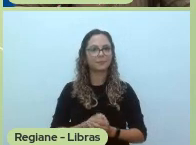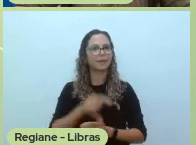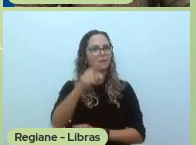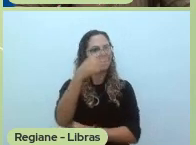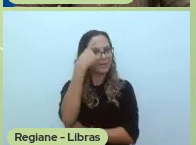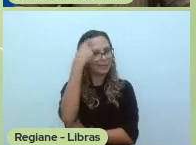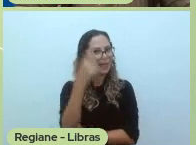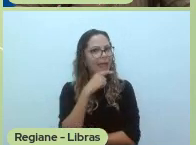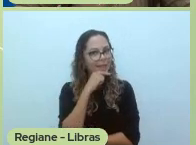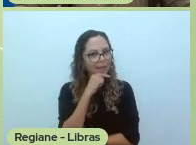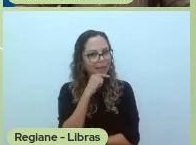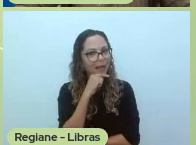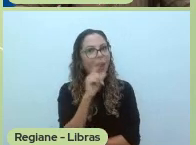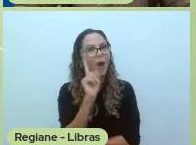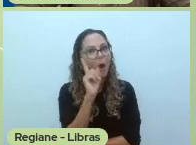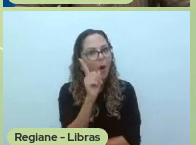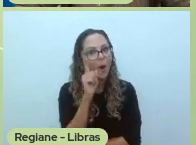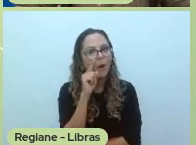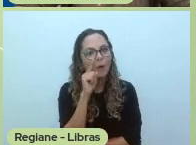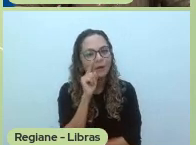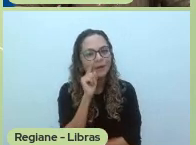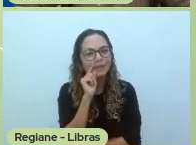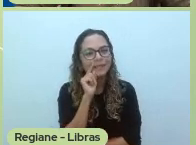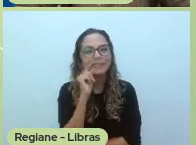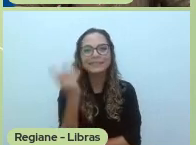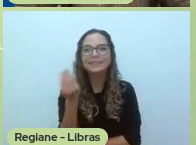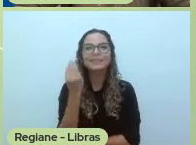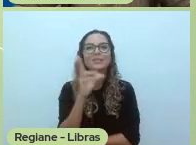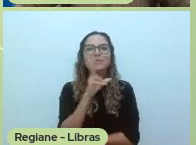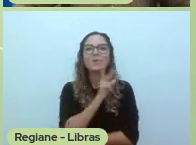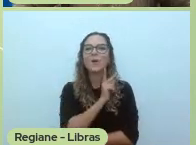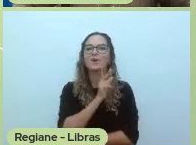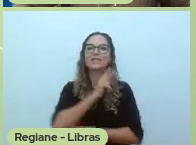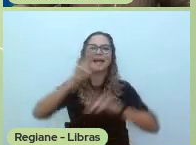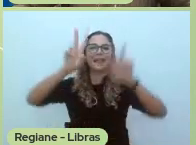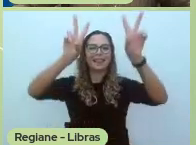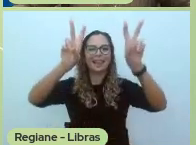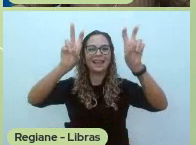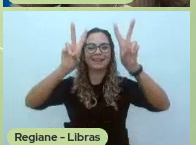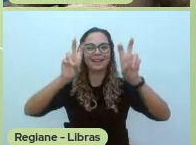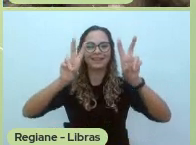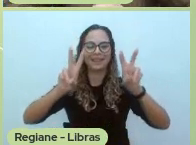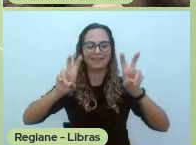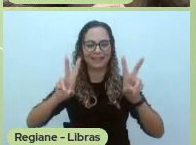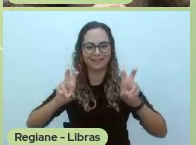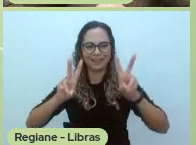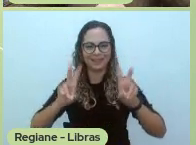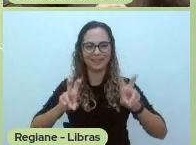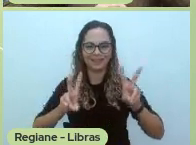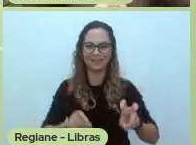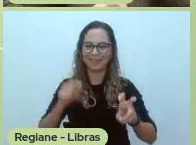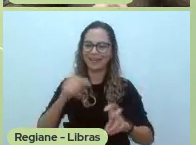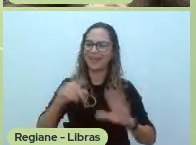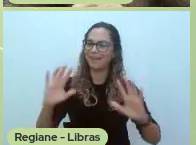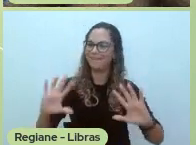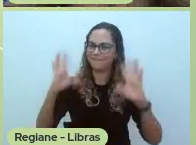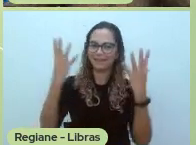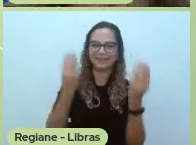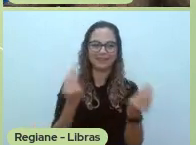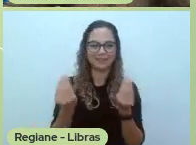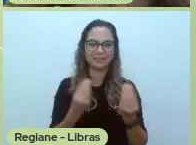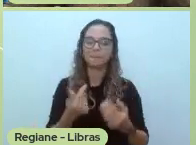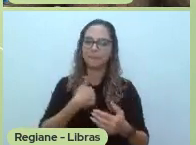aqui, porque assim, a gente já não consegue encaixar todos os eventos que a gente precisa fazer durante o ano. Senão não quer fazer outro... Eu te